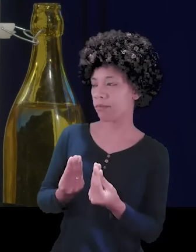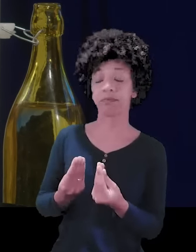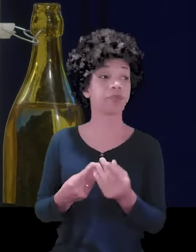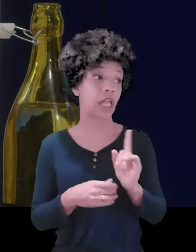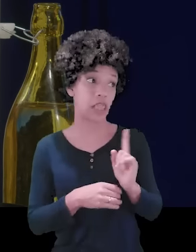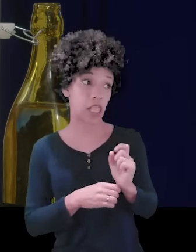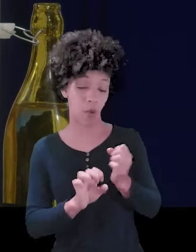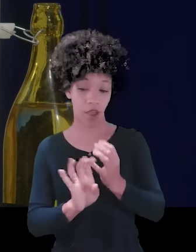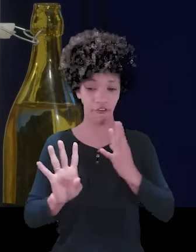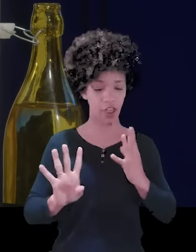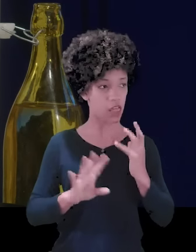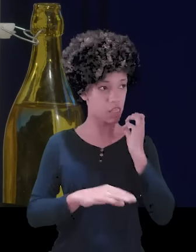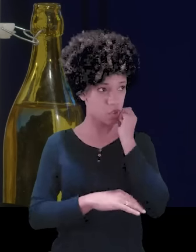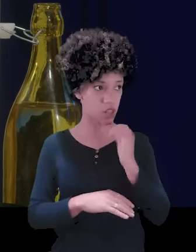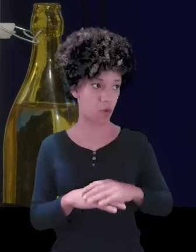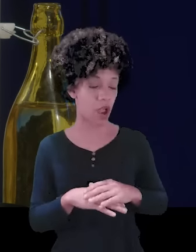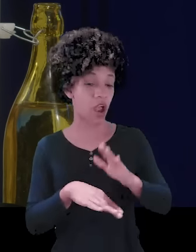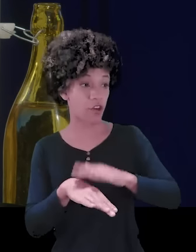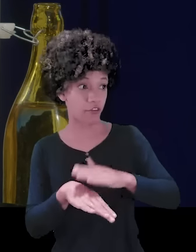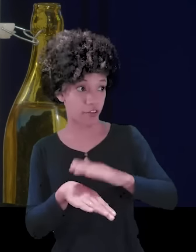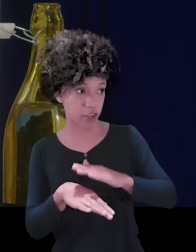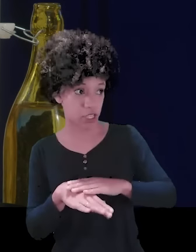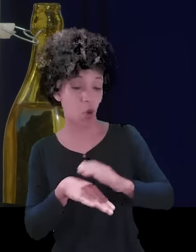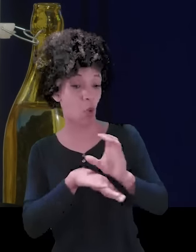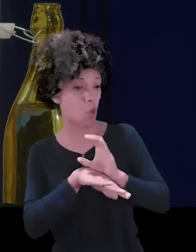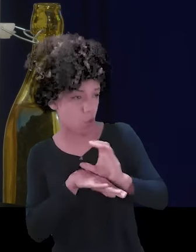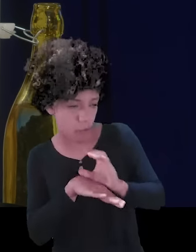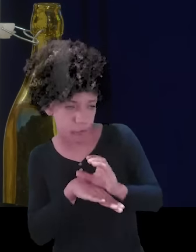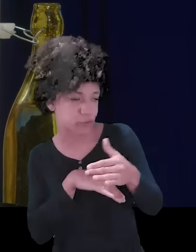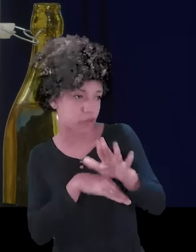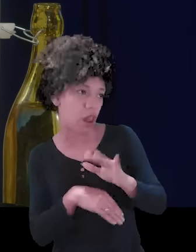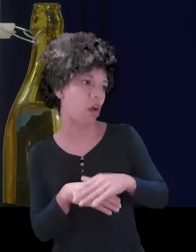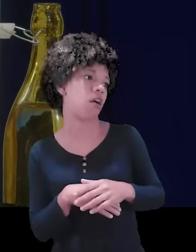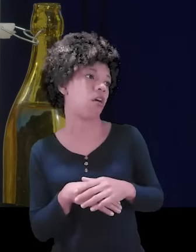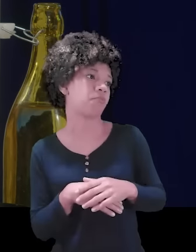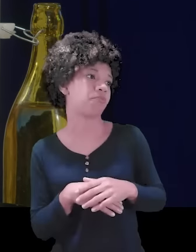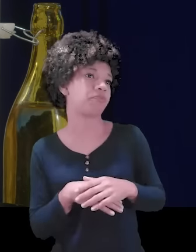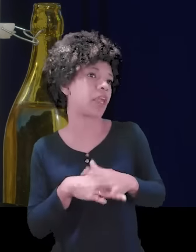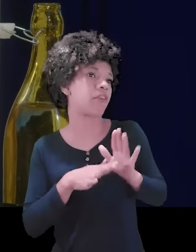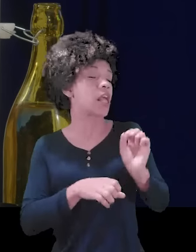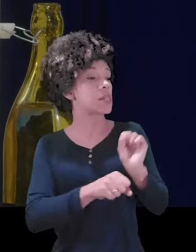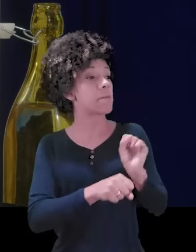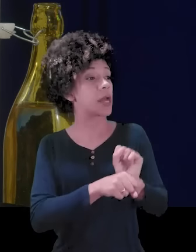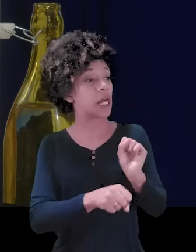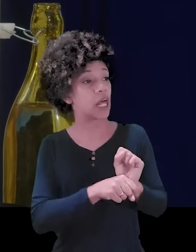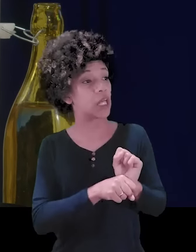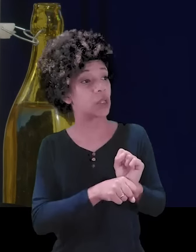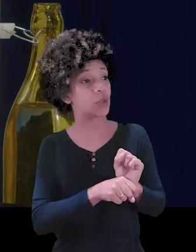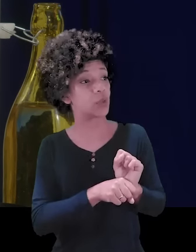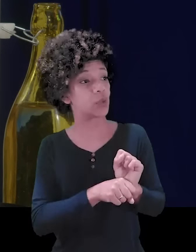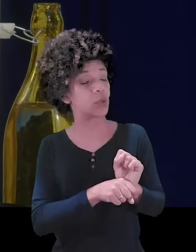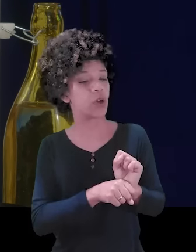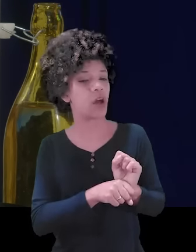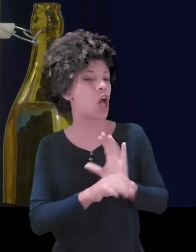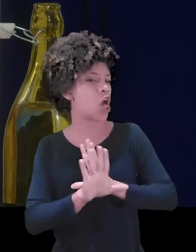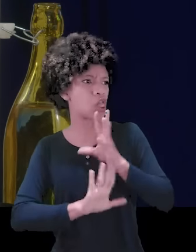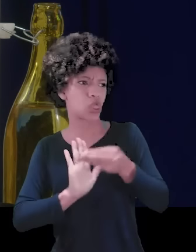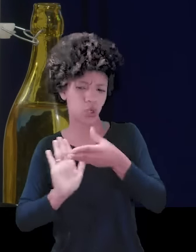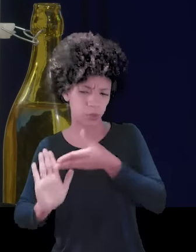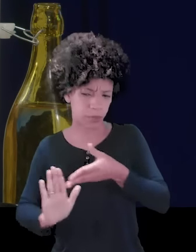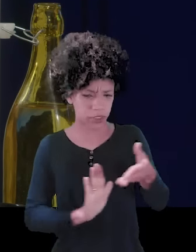entra na fila da adoção aí você vai fazer o curso lá aí você vai ficar esperando né vai é